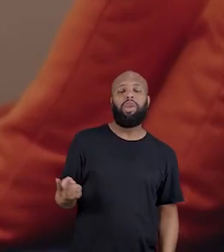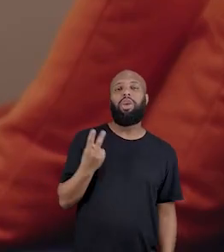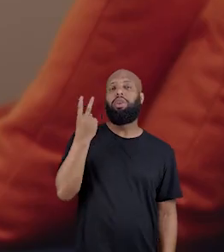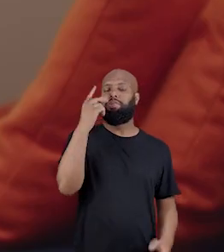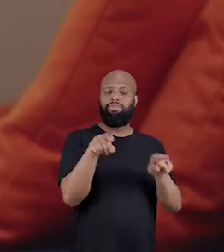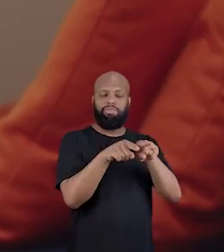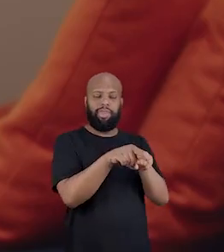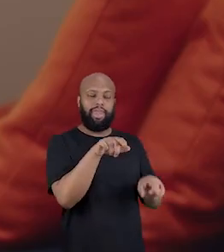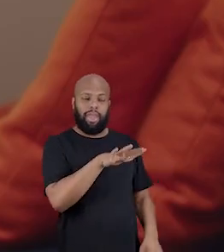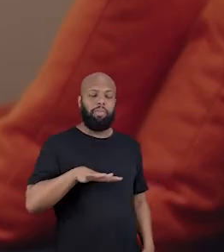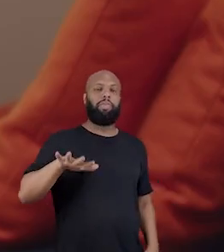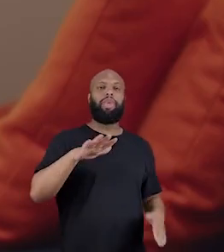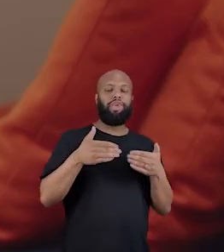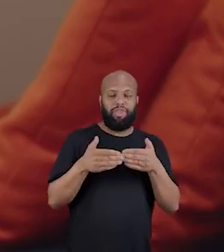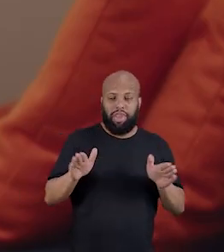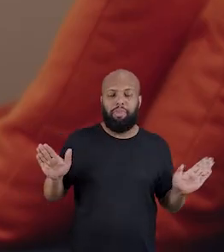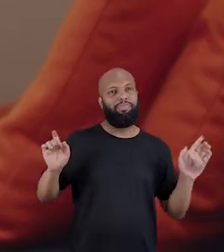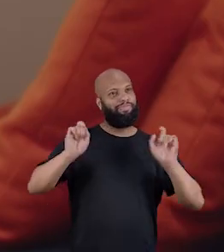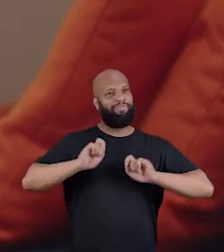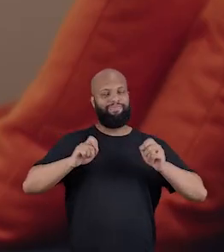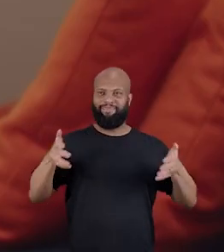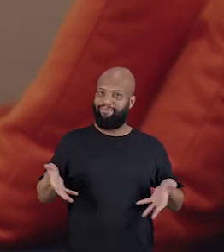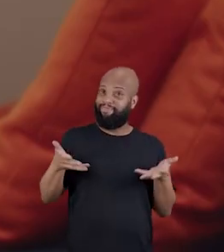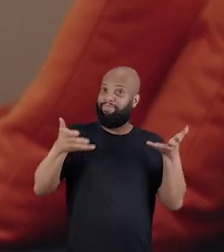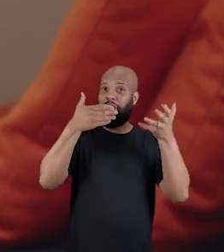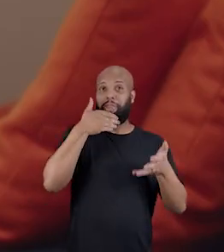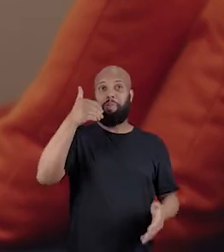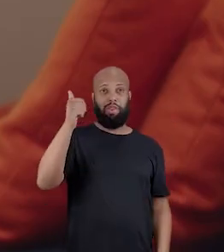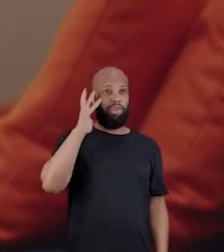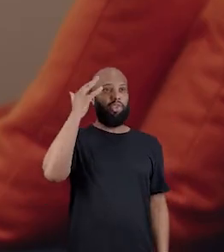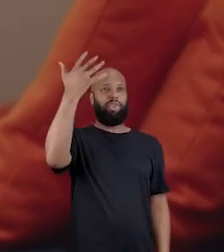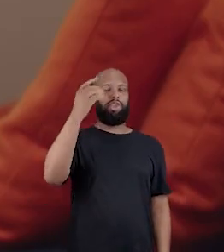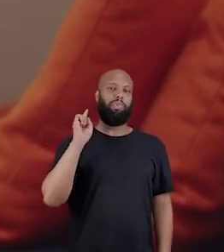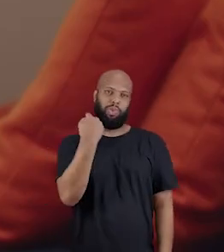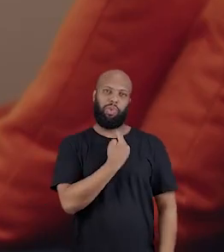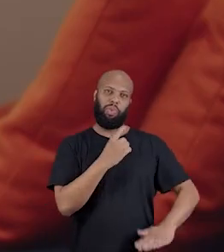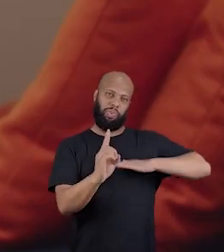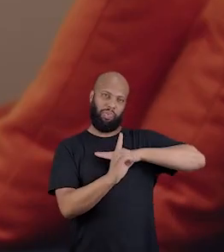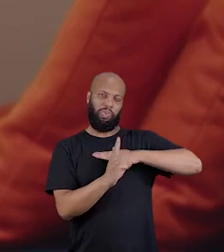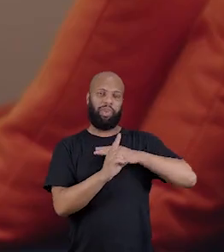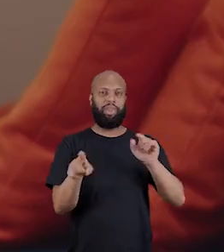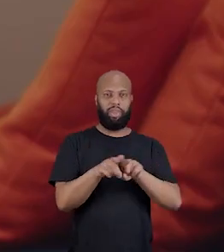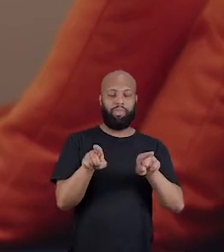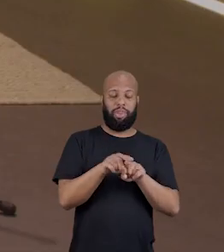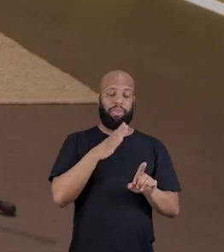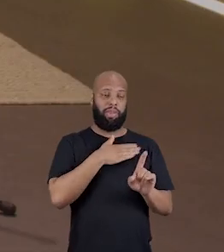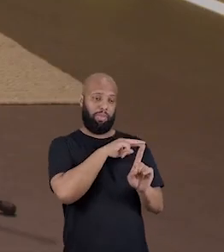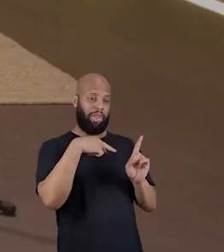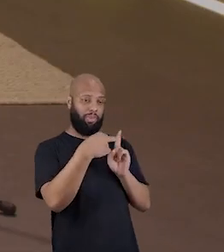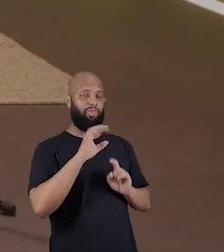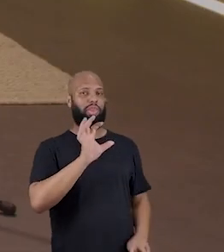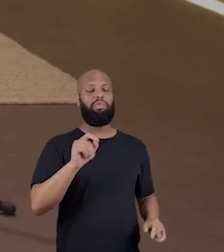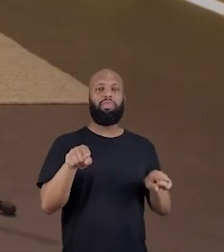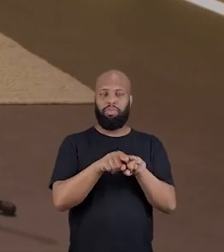sempre valorizado o quanto esse ambiente aberto favorece melhores soluções para os nossos clientes, para os nossos colaboradores. Então, na